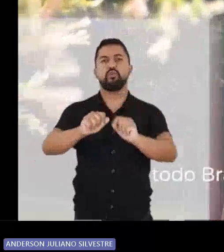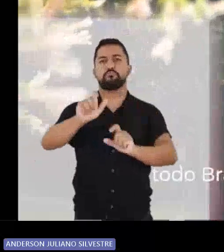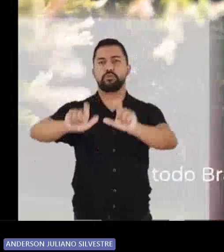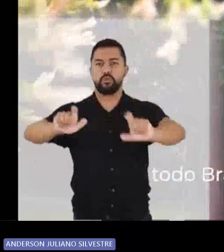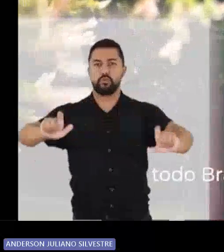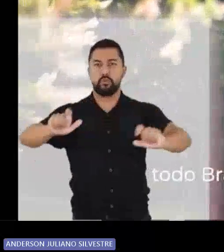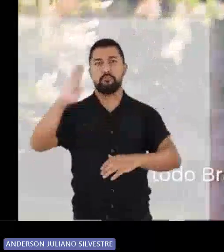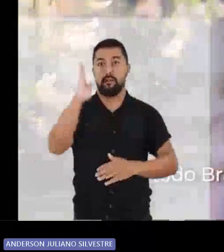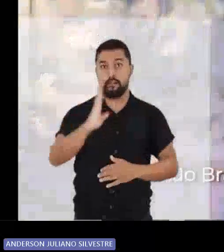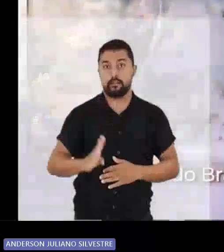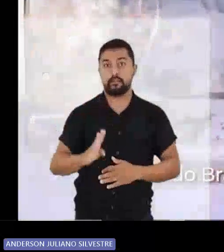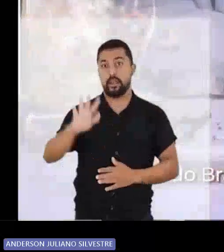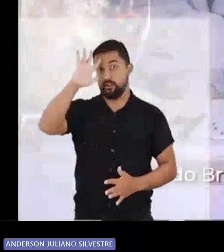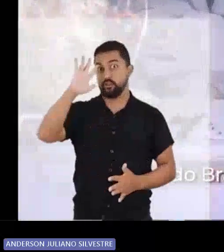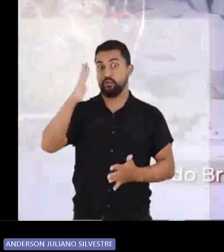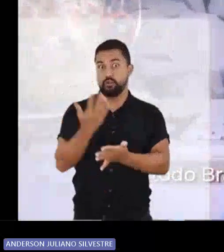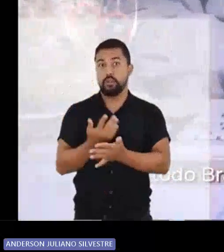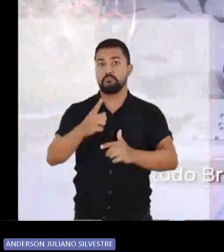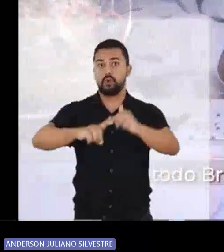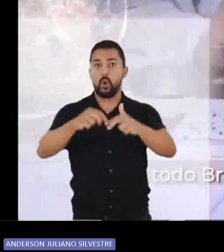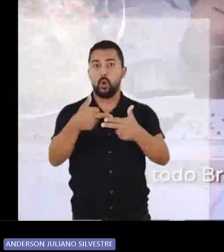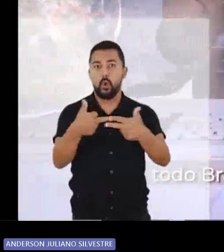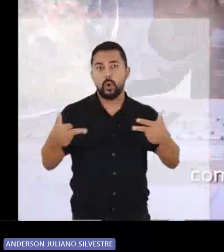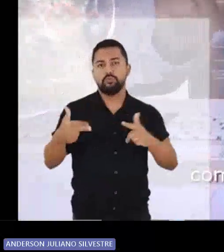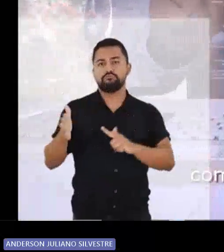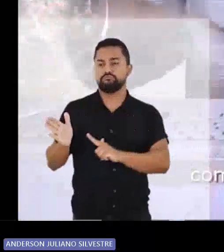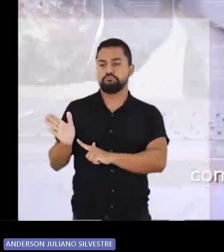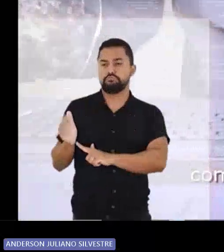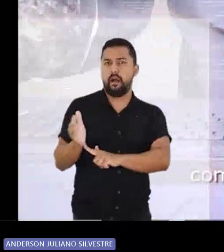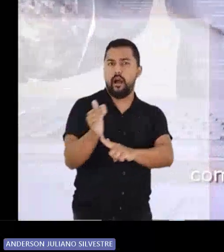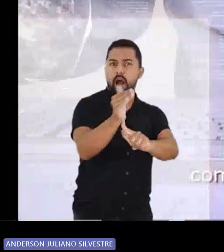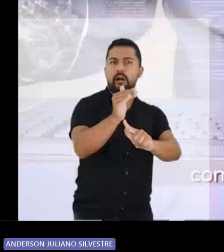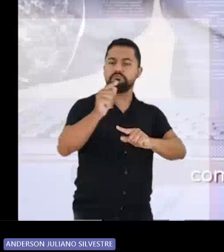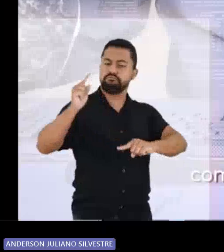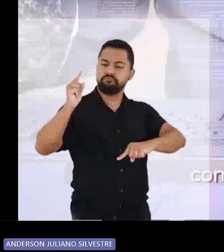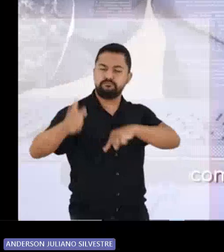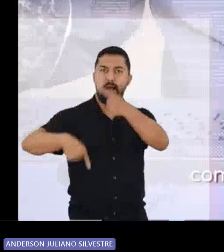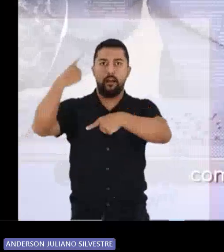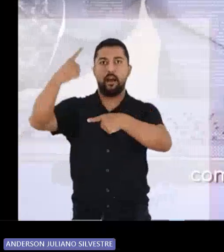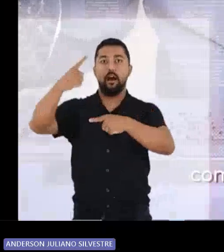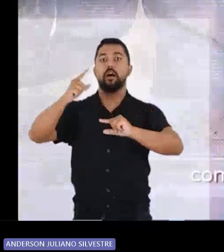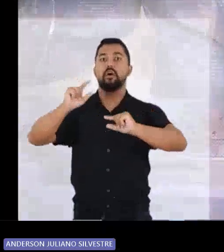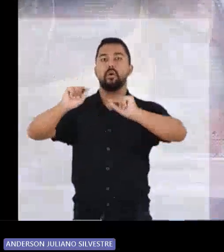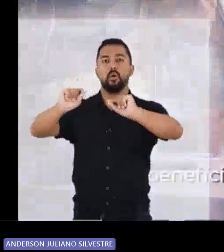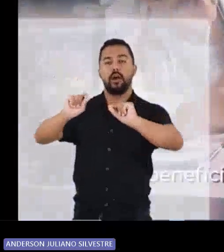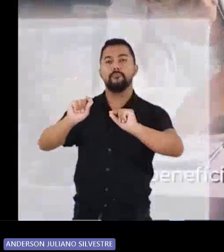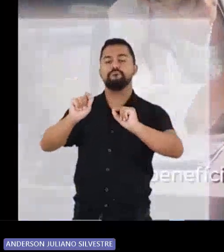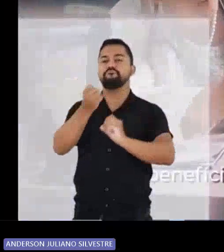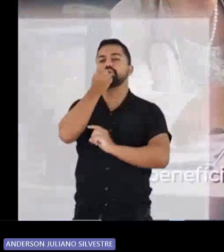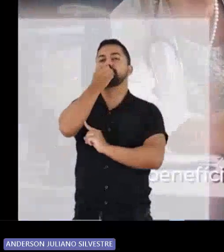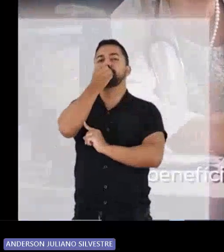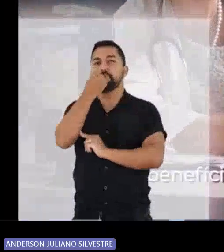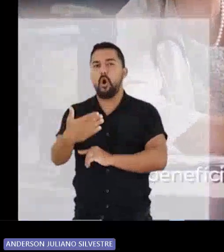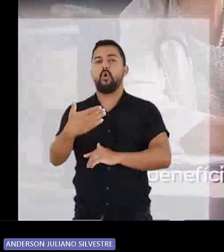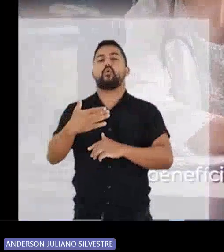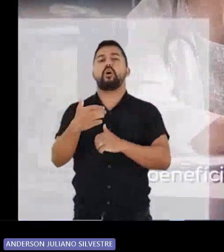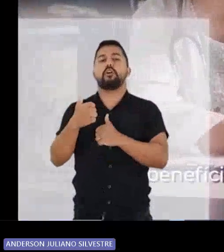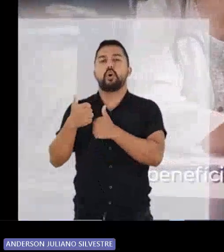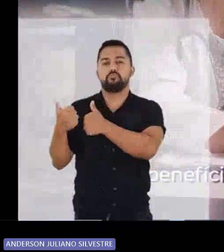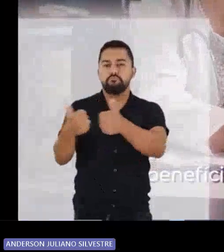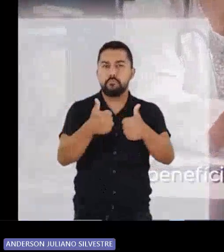de todo brasileiro e acreditamos que com produtos com tecnologia altamente avançada, os benefícios